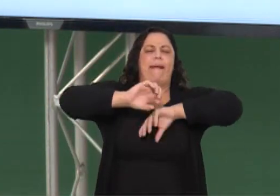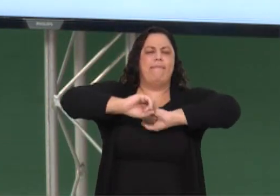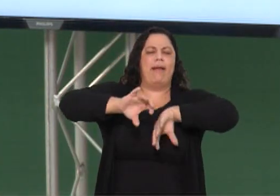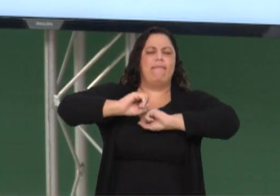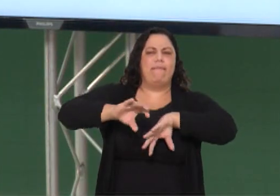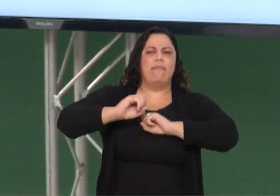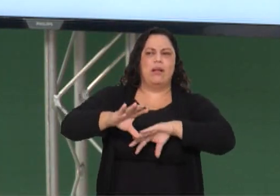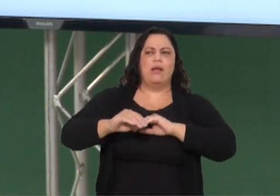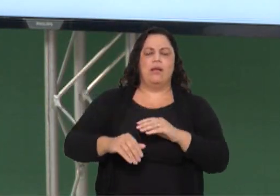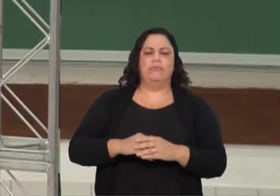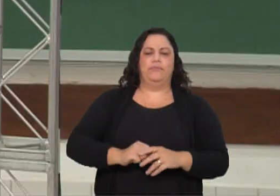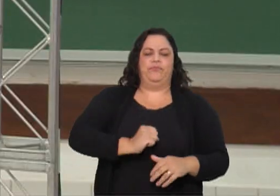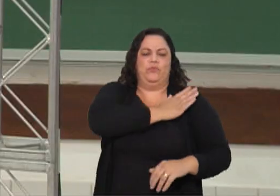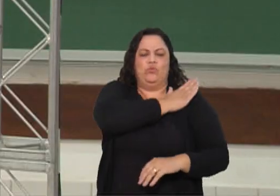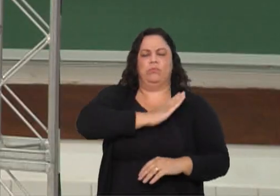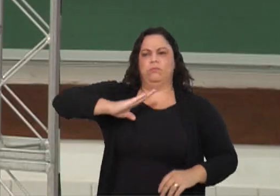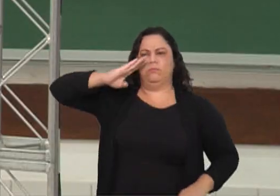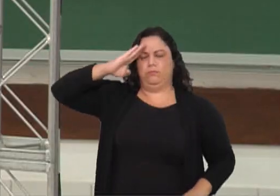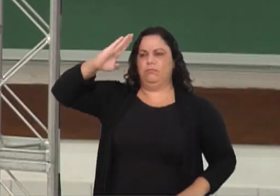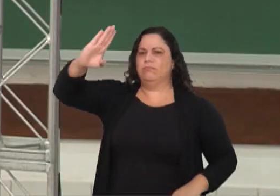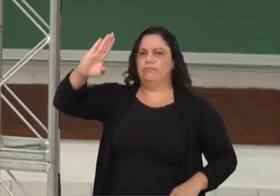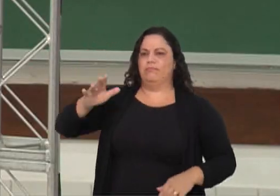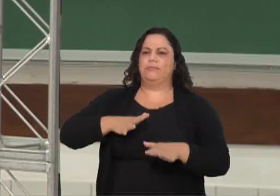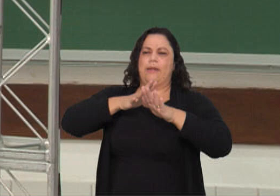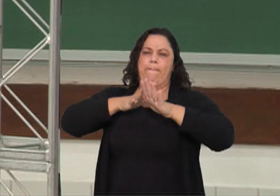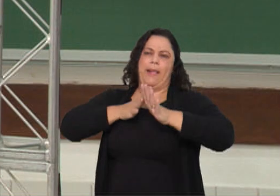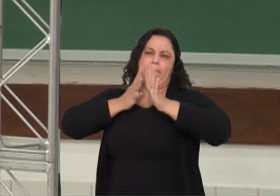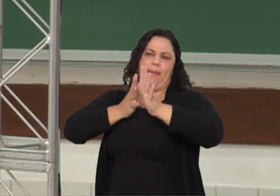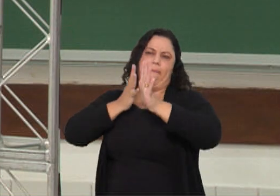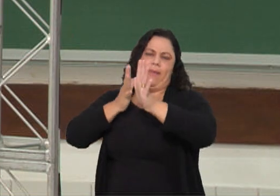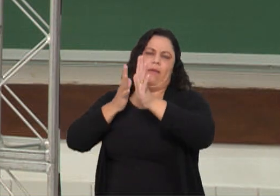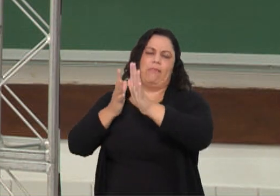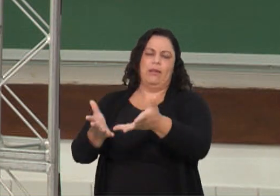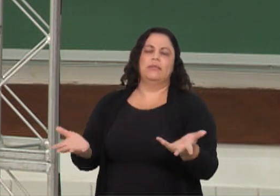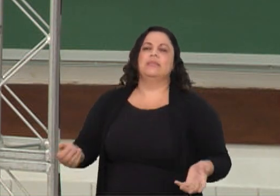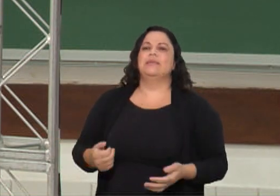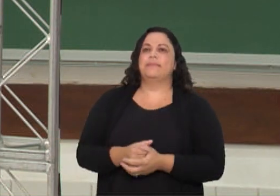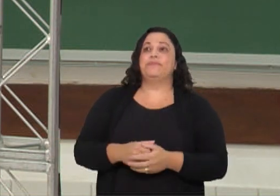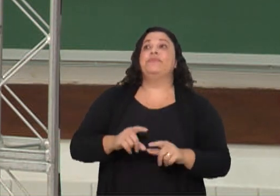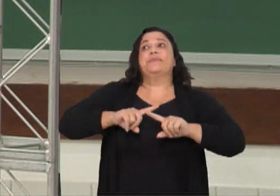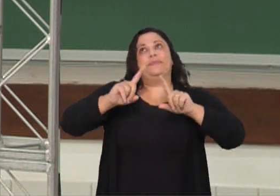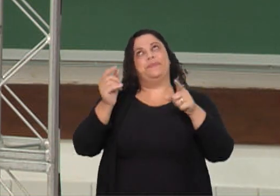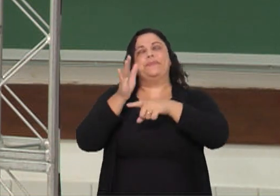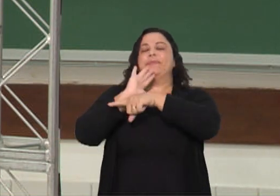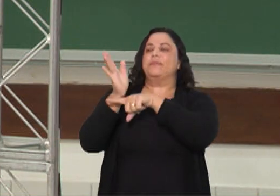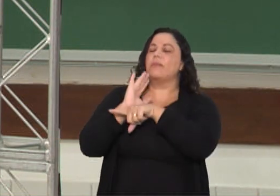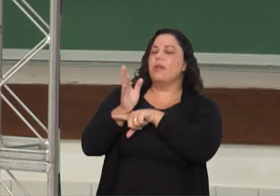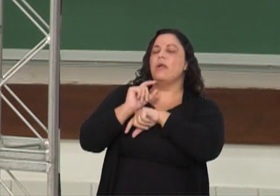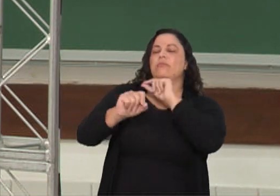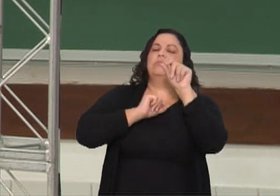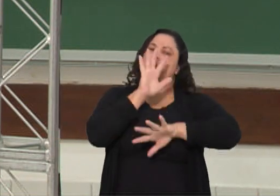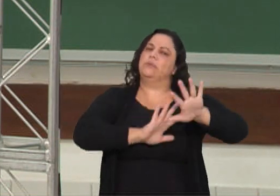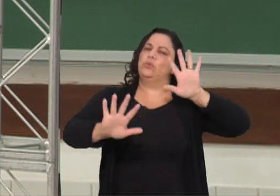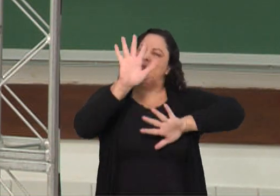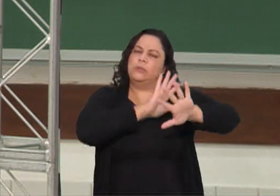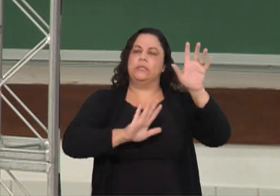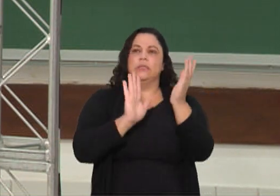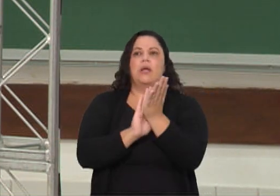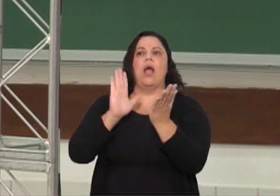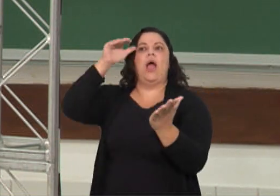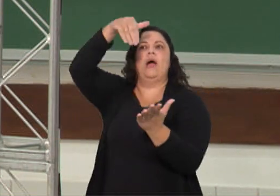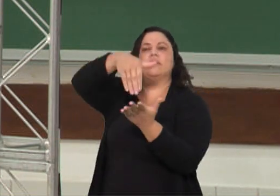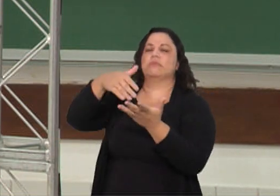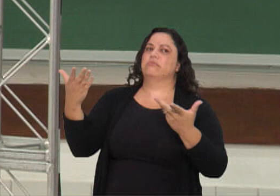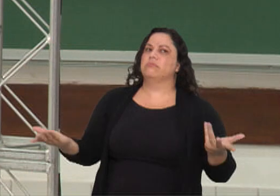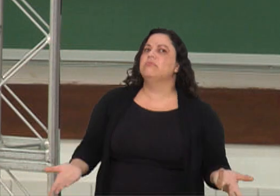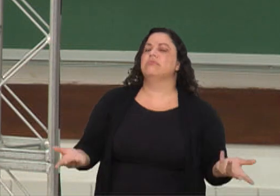mais. Assim, é uma visão cinematográfica, nós temos que ter todo um cuidado com anacronismos, com coisas que são colocadas, exageradas, inclusive,